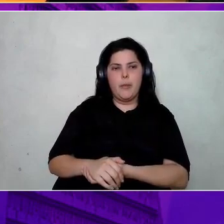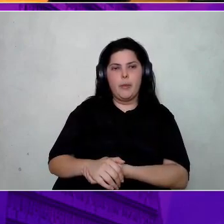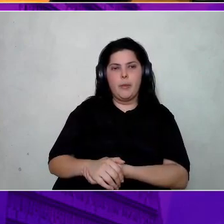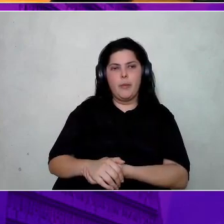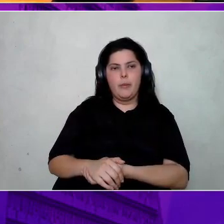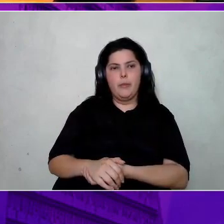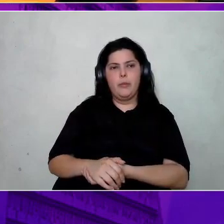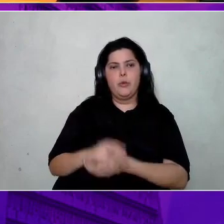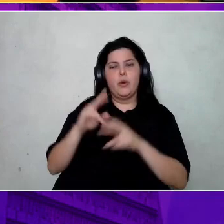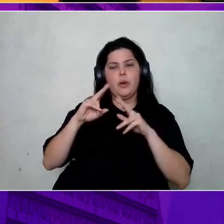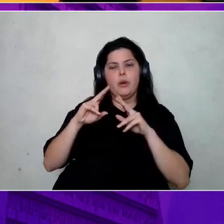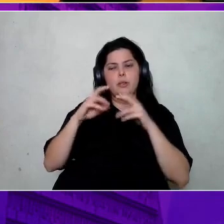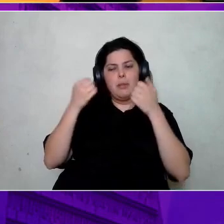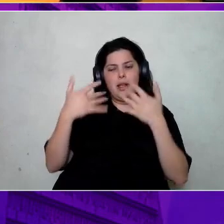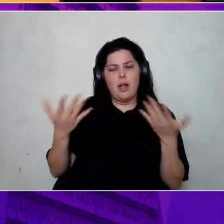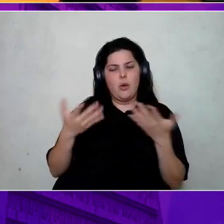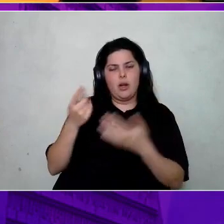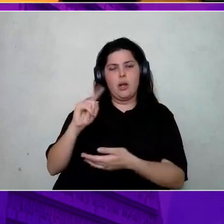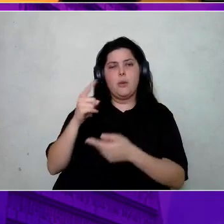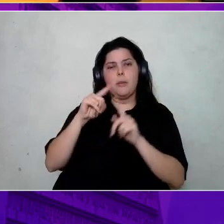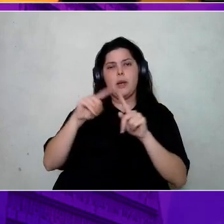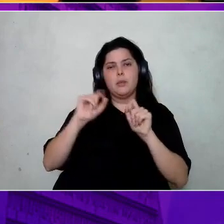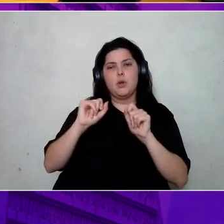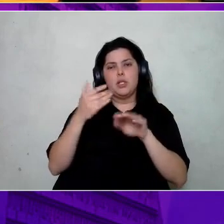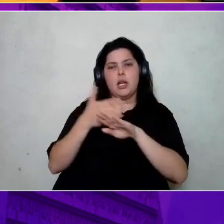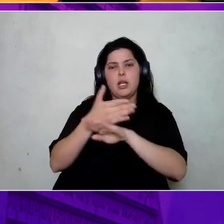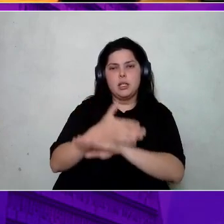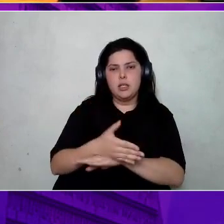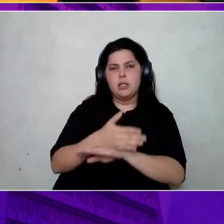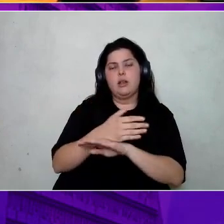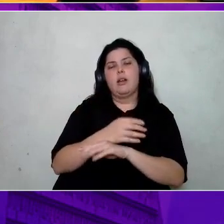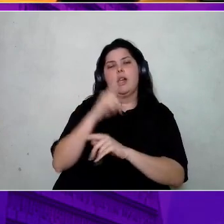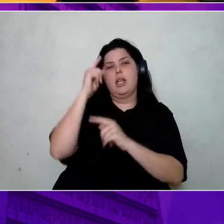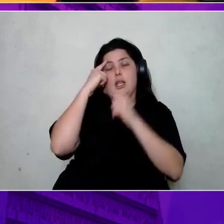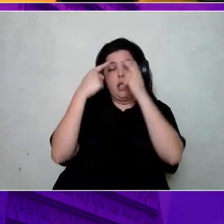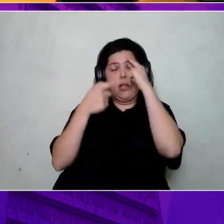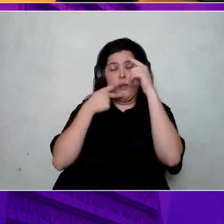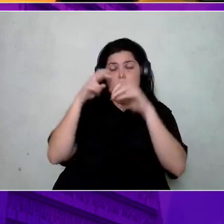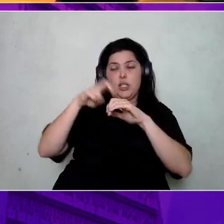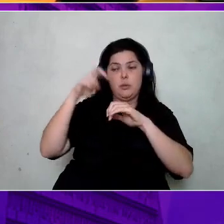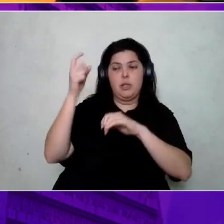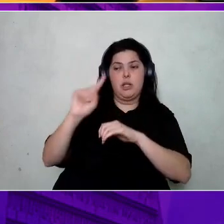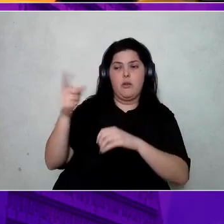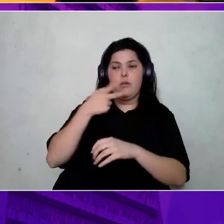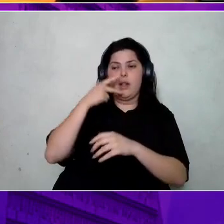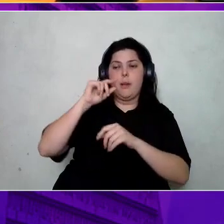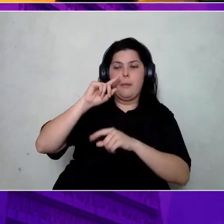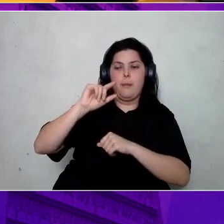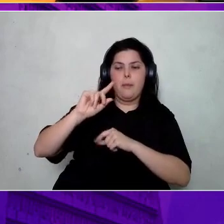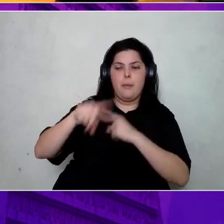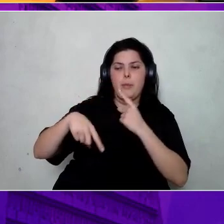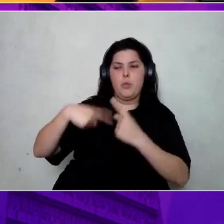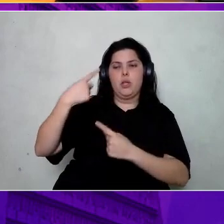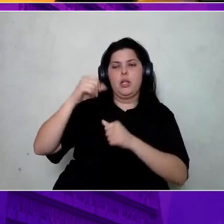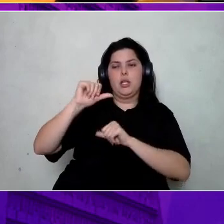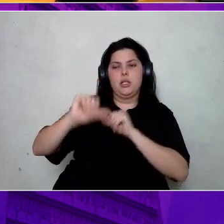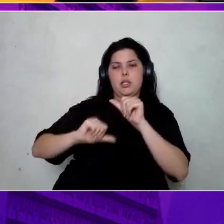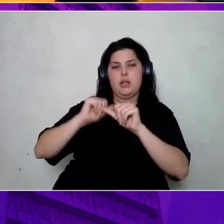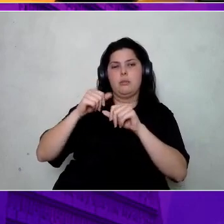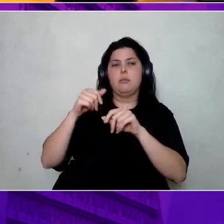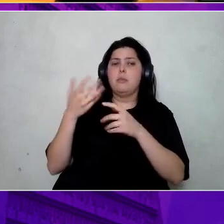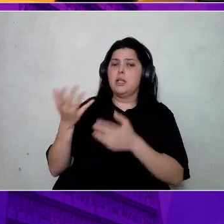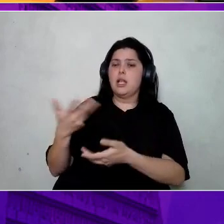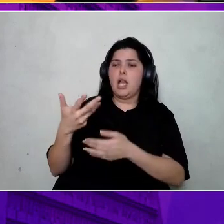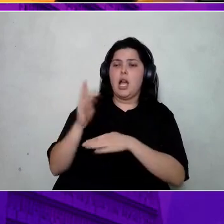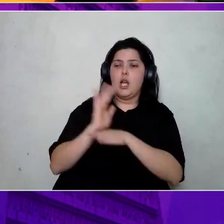agora, mas, né, vocês podem acessar ali. A ideia não é falar de ChatGPT, e sim falar de mudança, tá? Mas que é uma ferramenta que acelera. Se você não quiser, né,